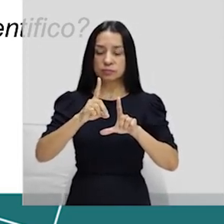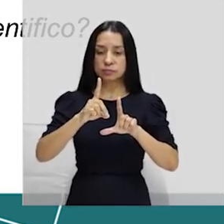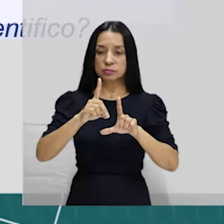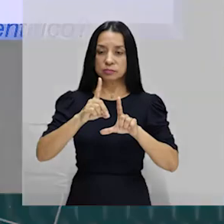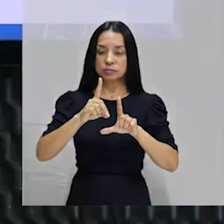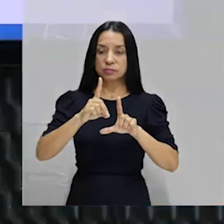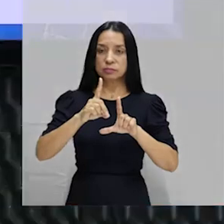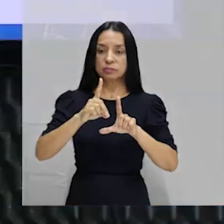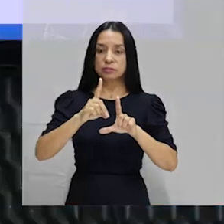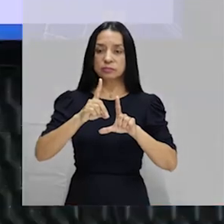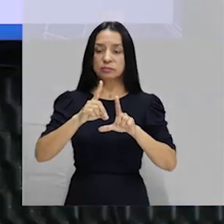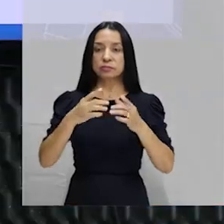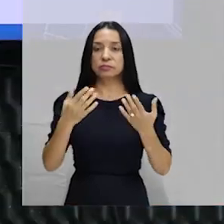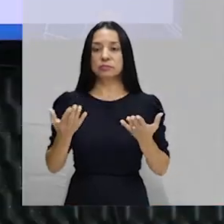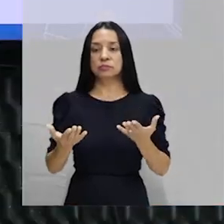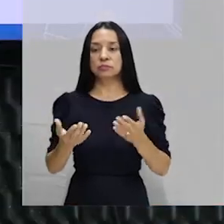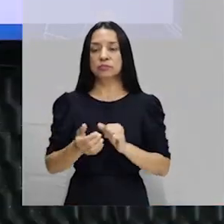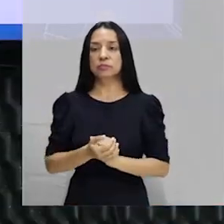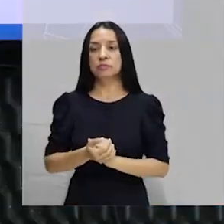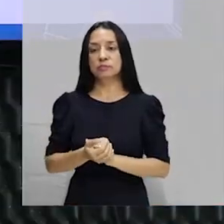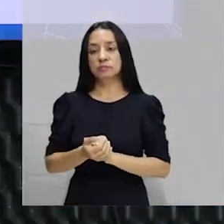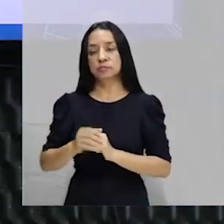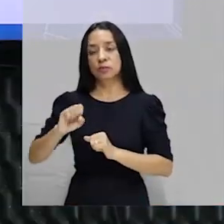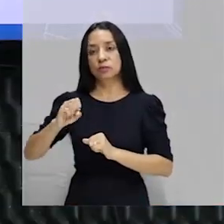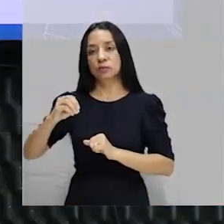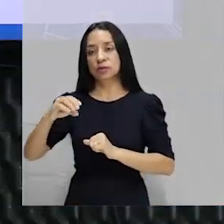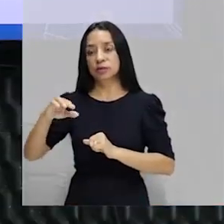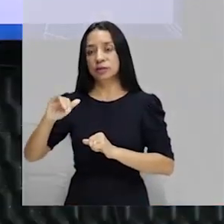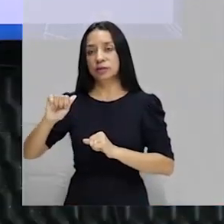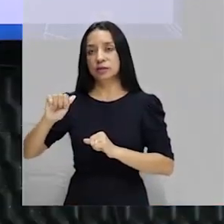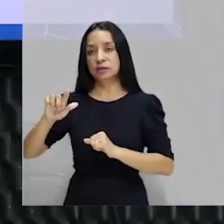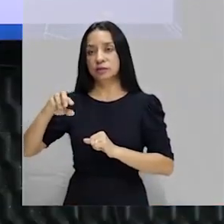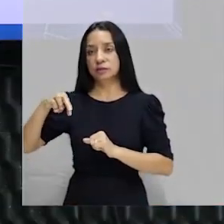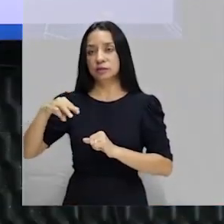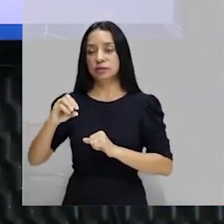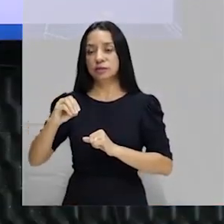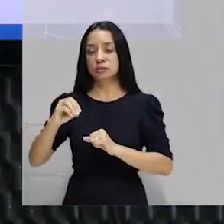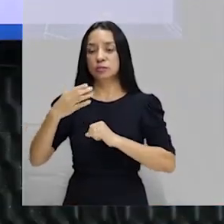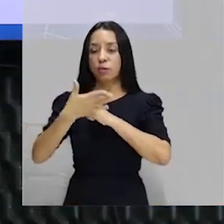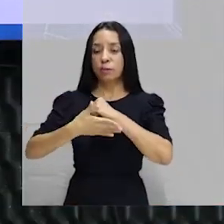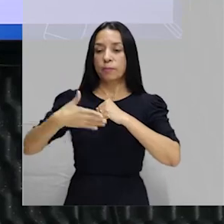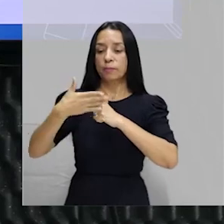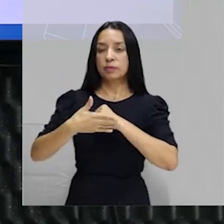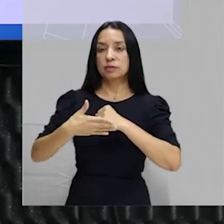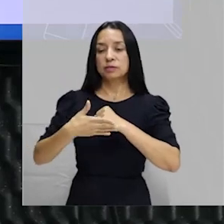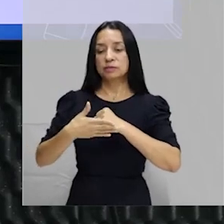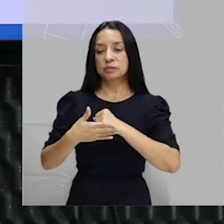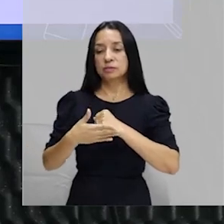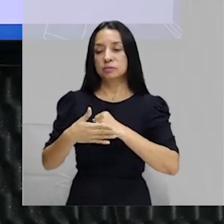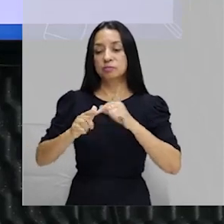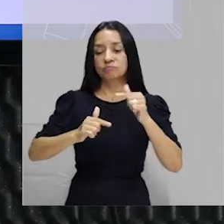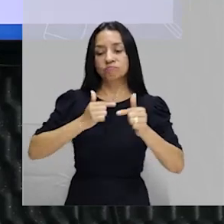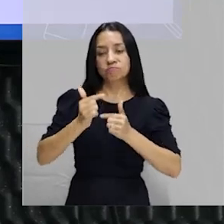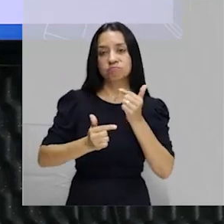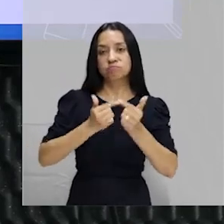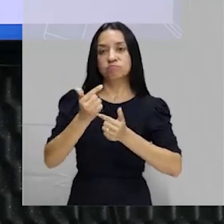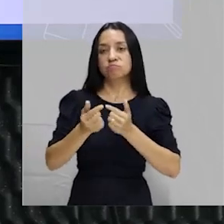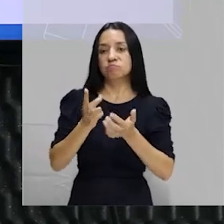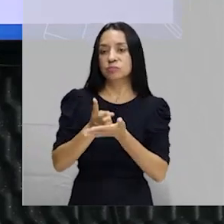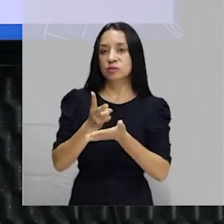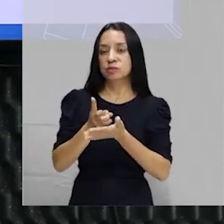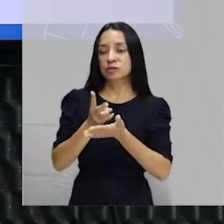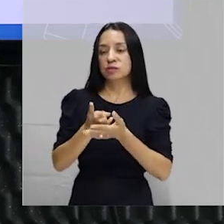existiu. Embora existam estados que falam, estados comunistas, mas se utiliza, eu falei isso em aula e repito, como uma ideia de